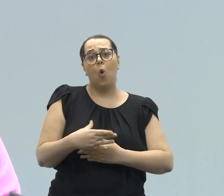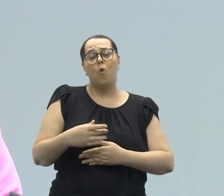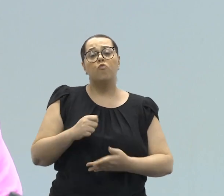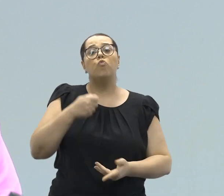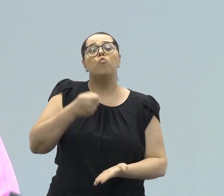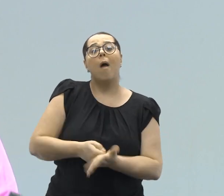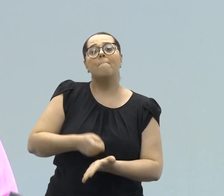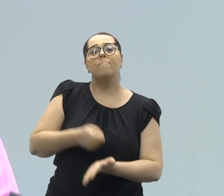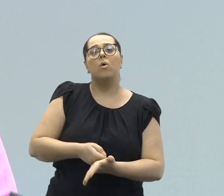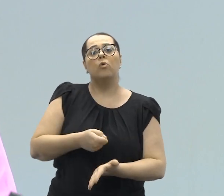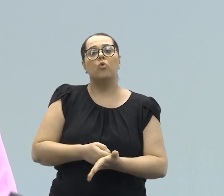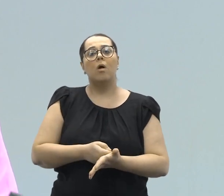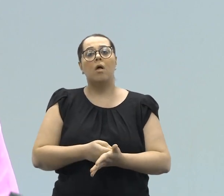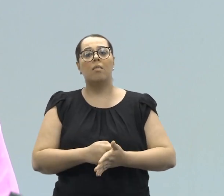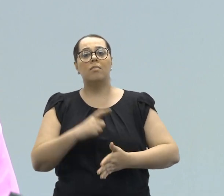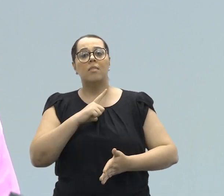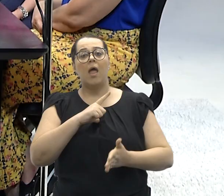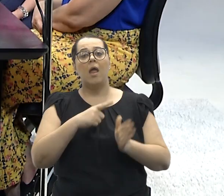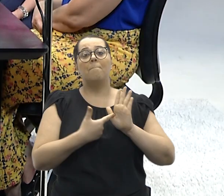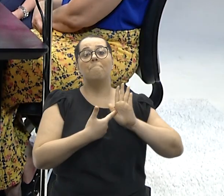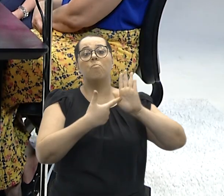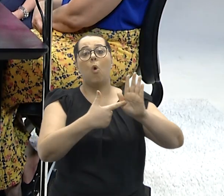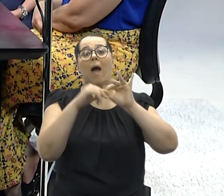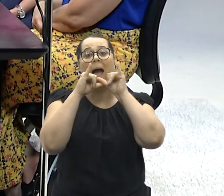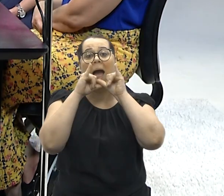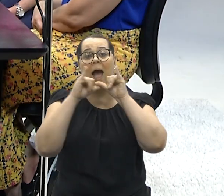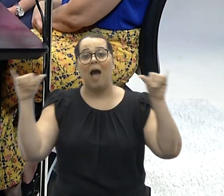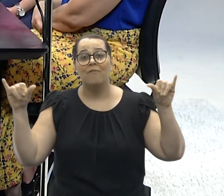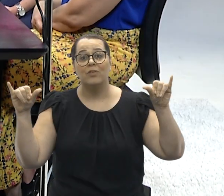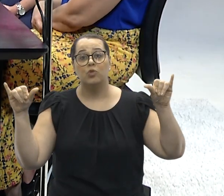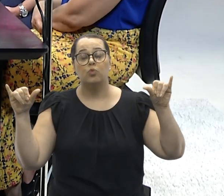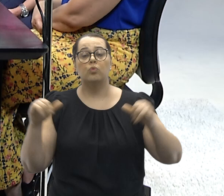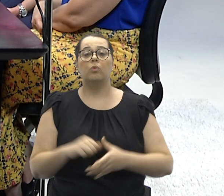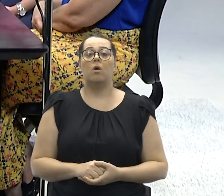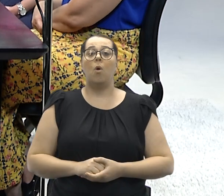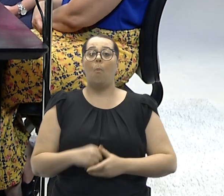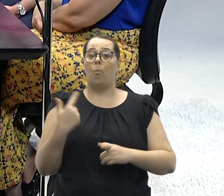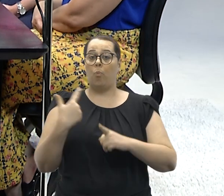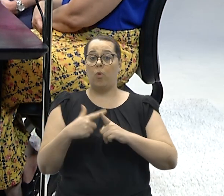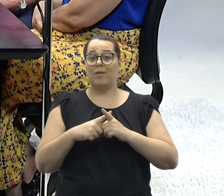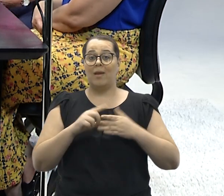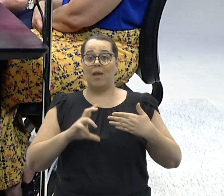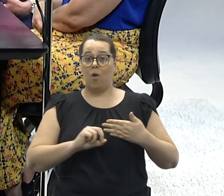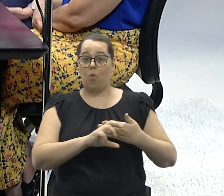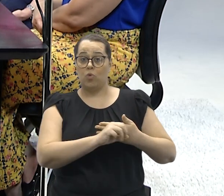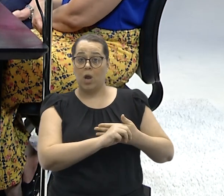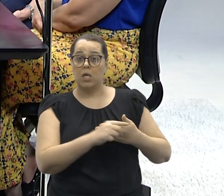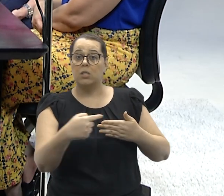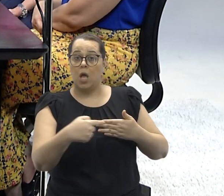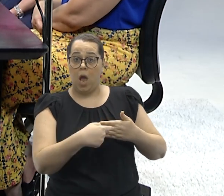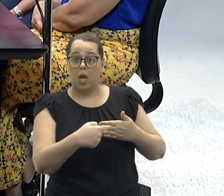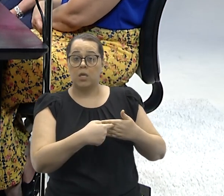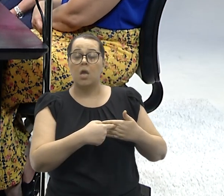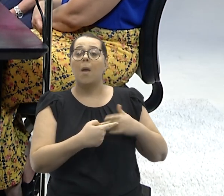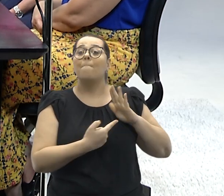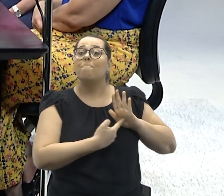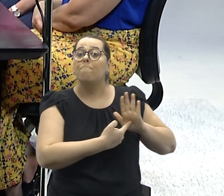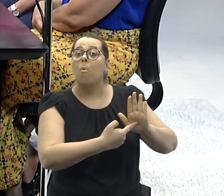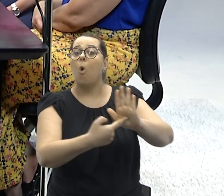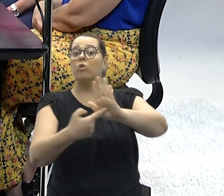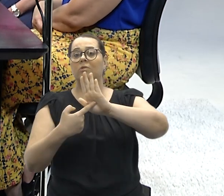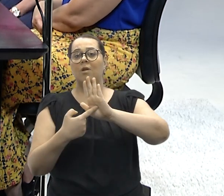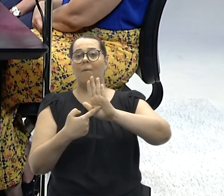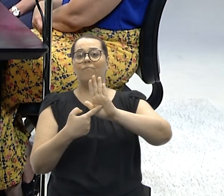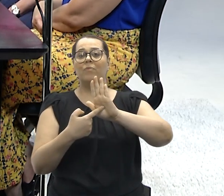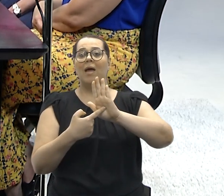a obrigatoriedade de notificação. Então, assim, o câncer, ele tem a obrigatoriedade de